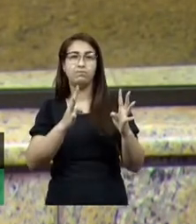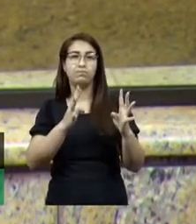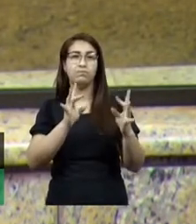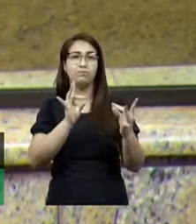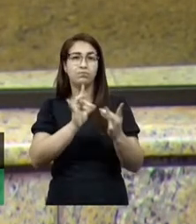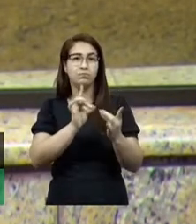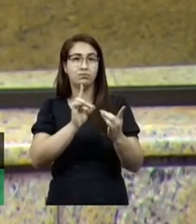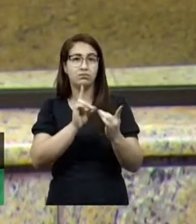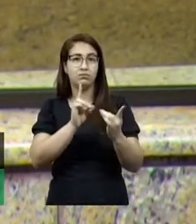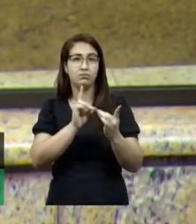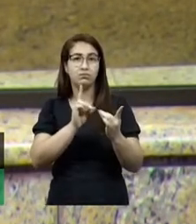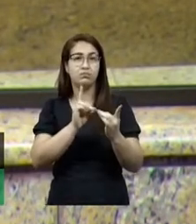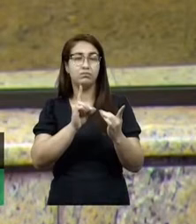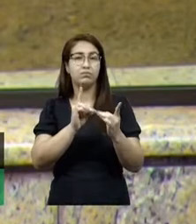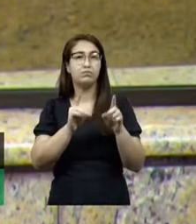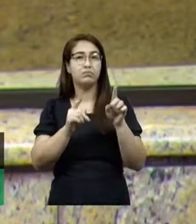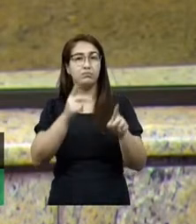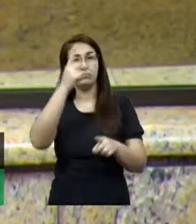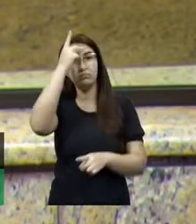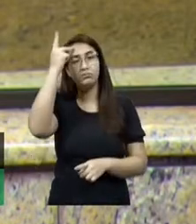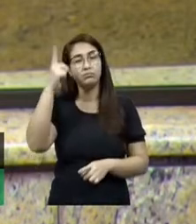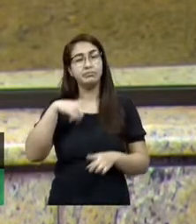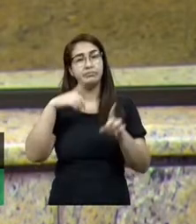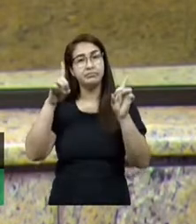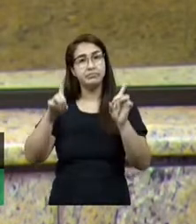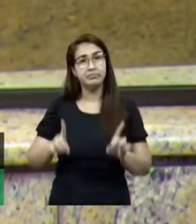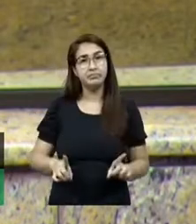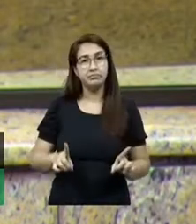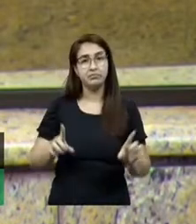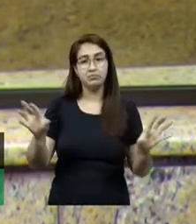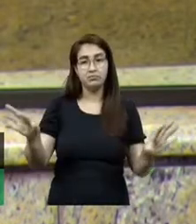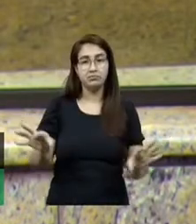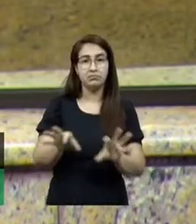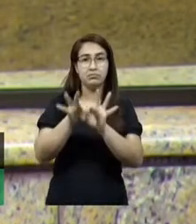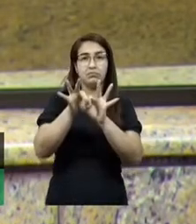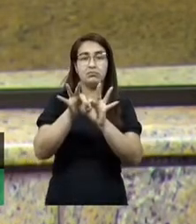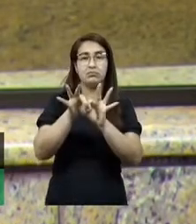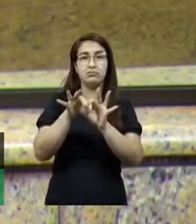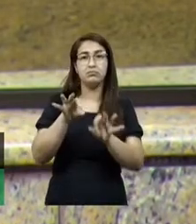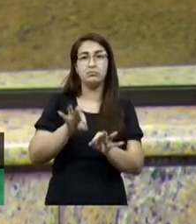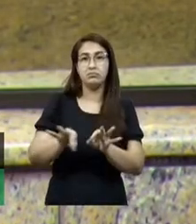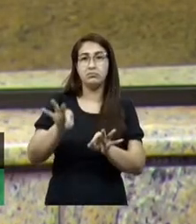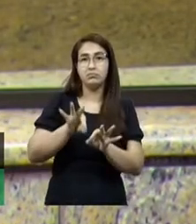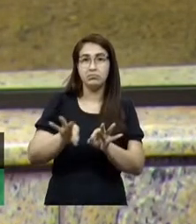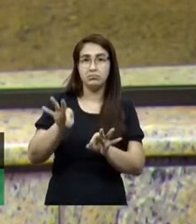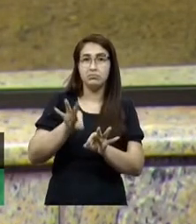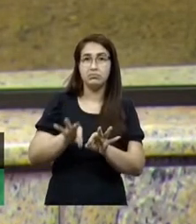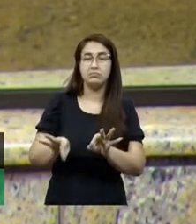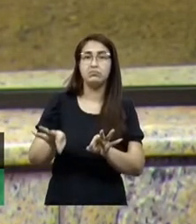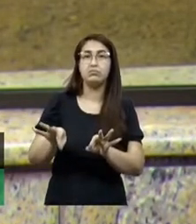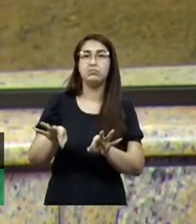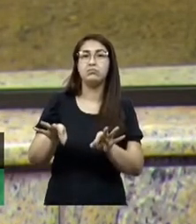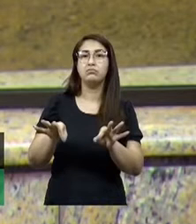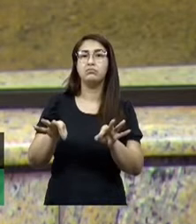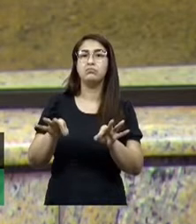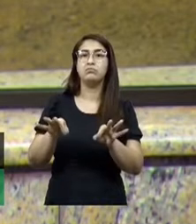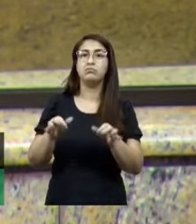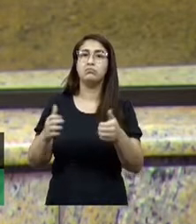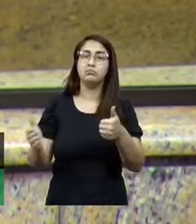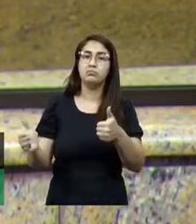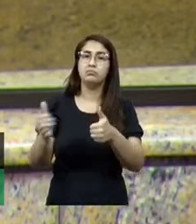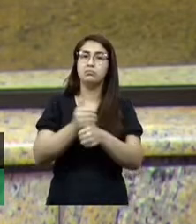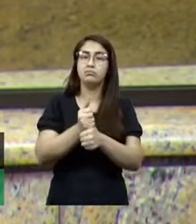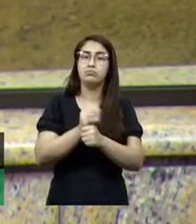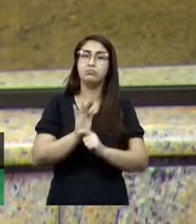deficiência, fazendo uma interligação com as entidades congêneres para que deem um suporte